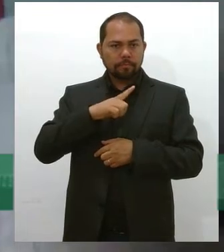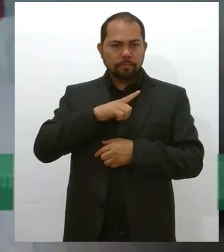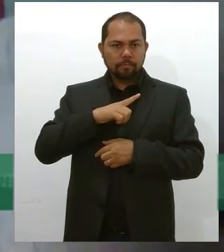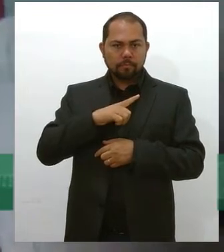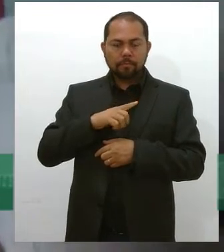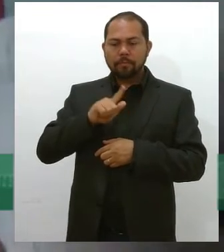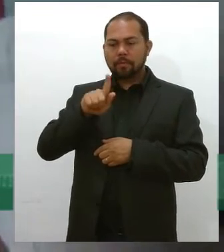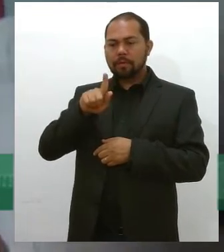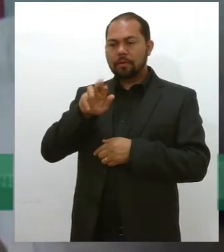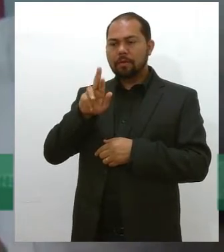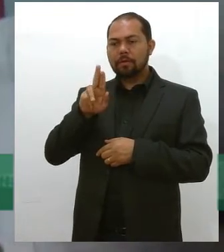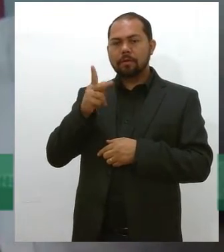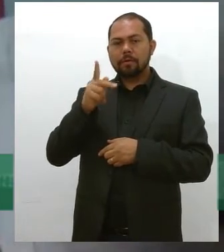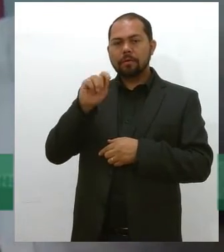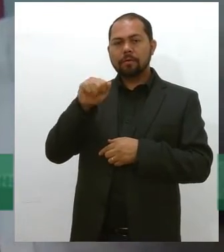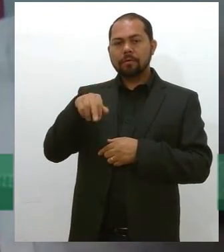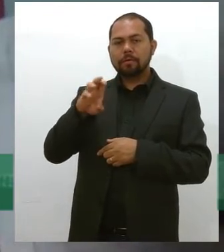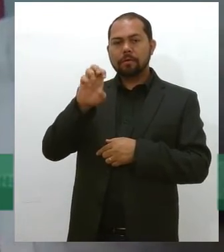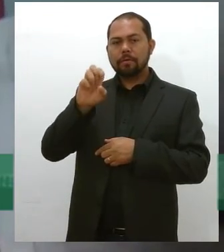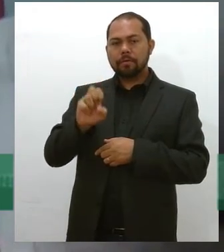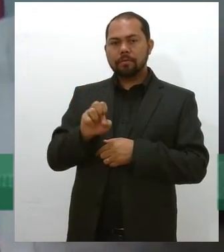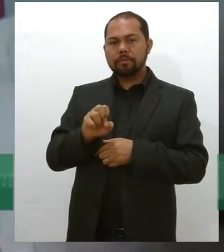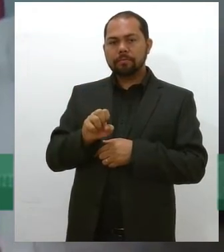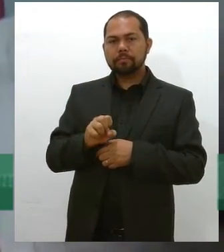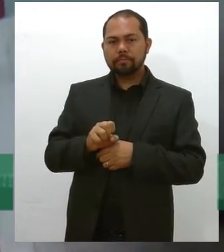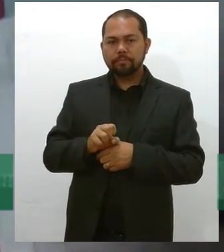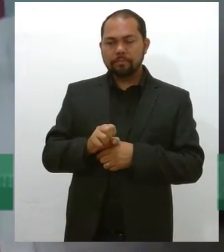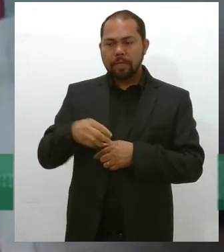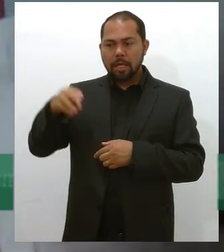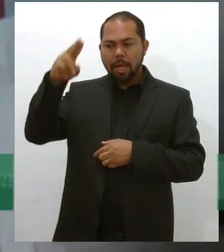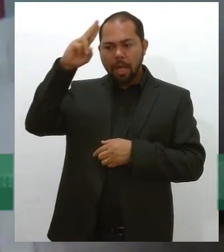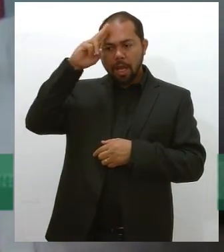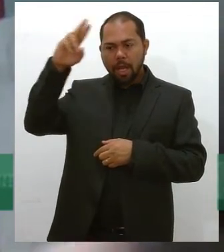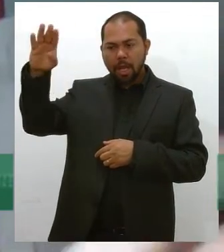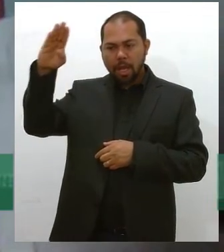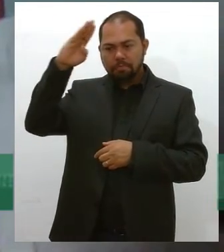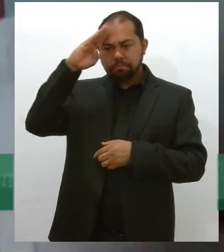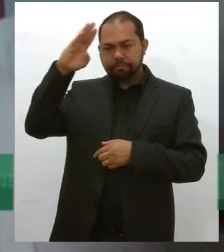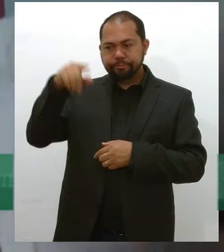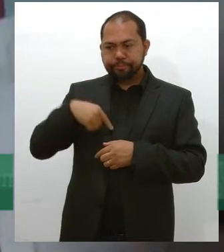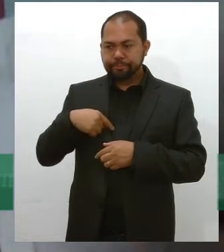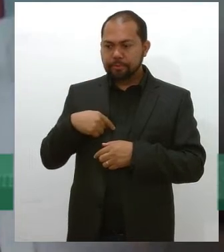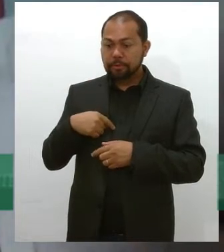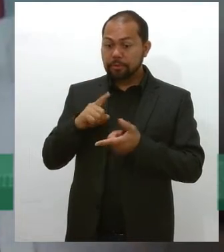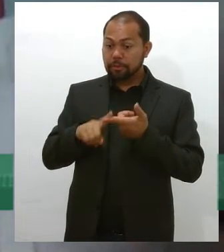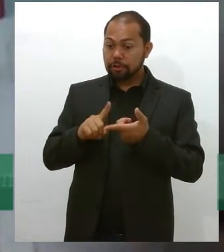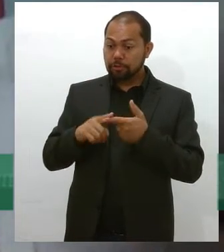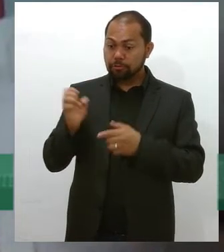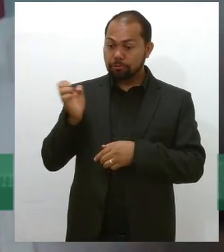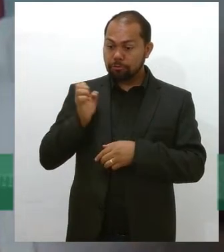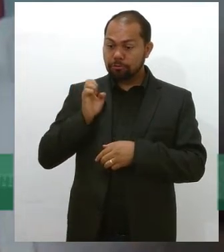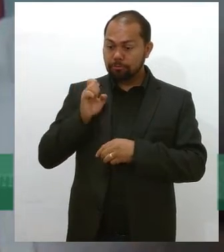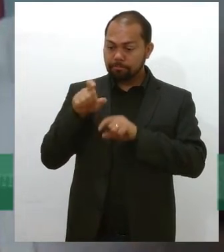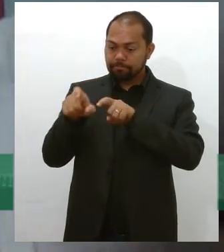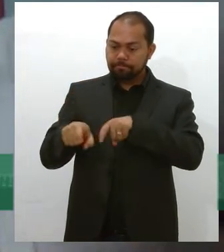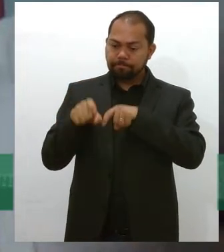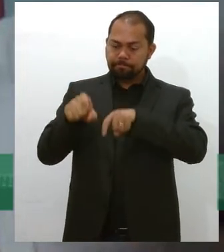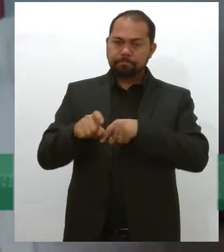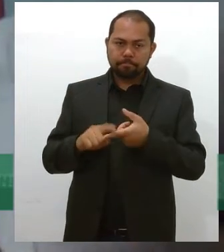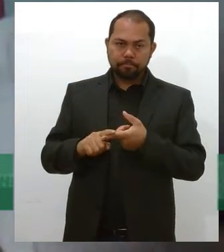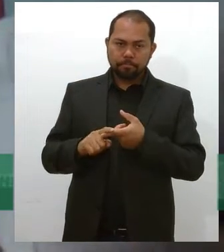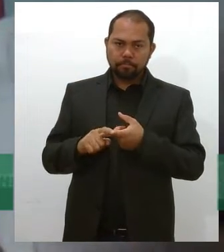era um militar, né? Dono de engenhos e militar, completamente envolvido com as questões econômicas